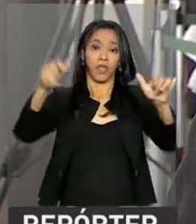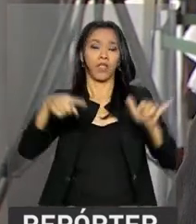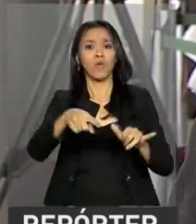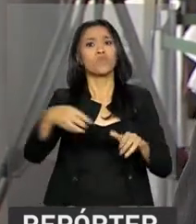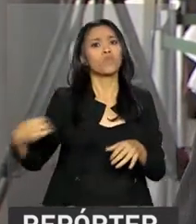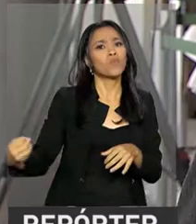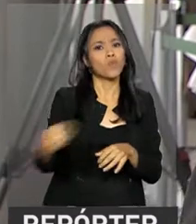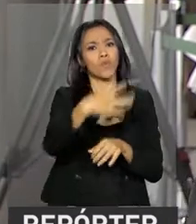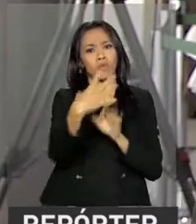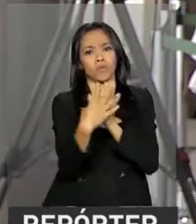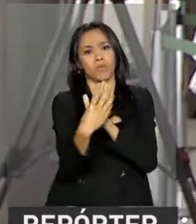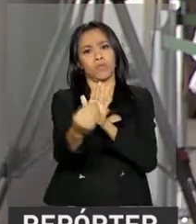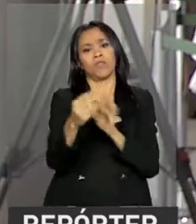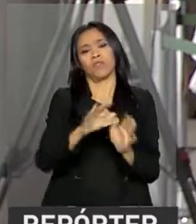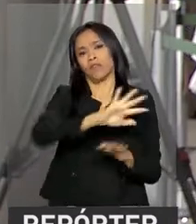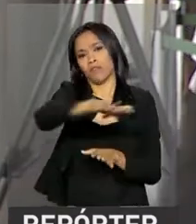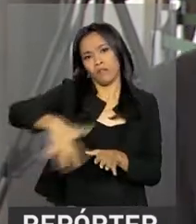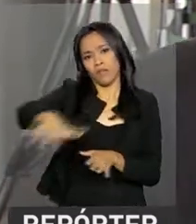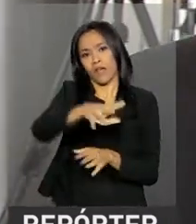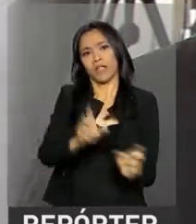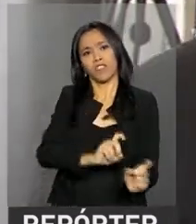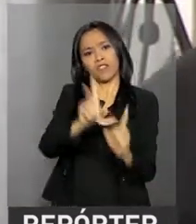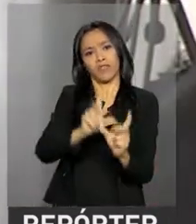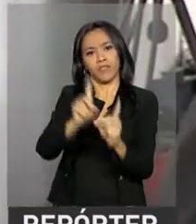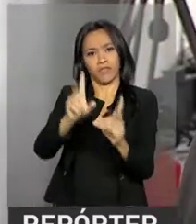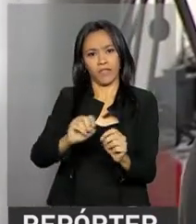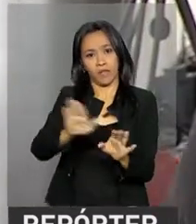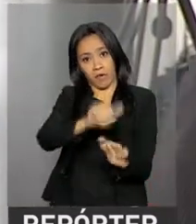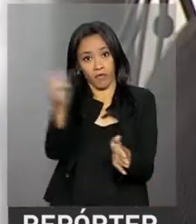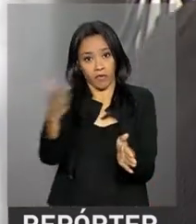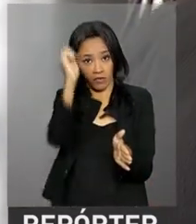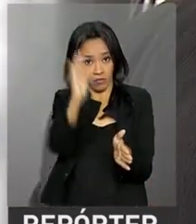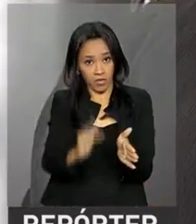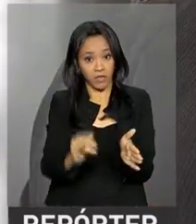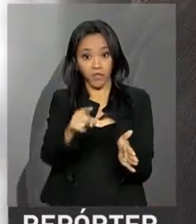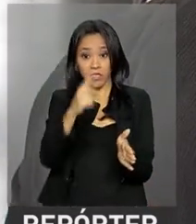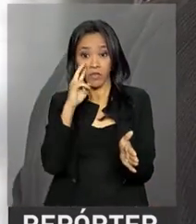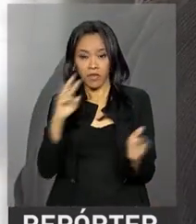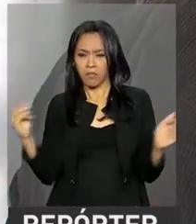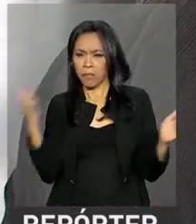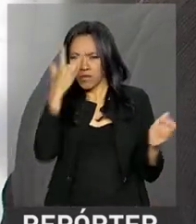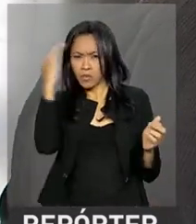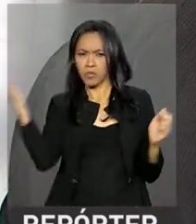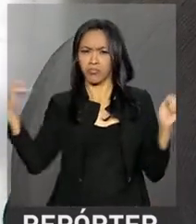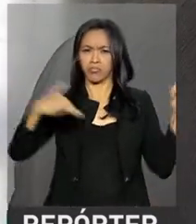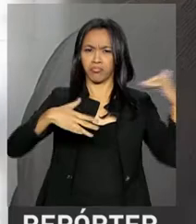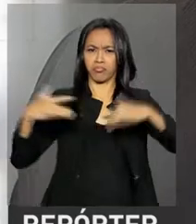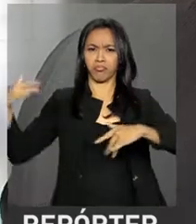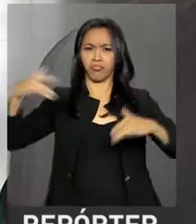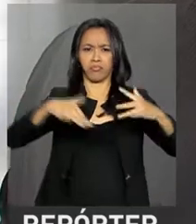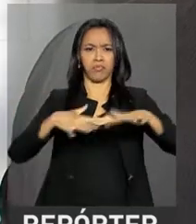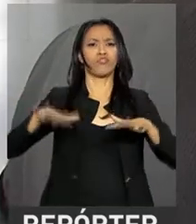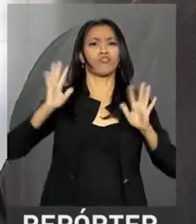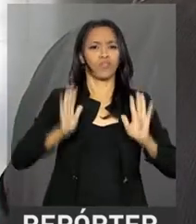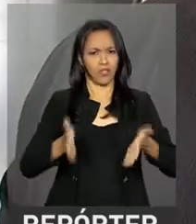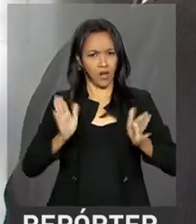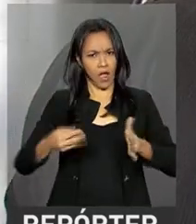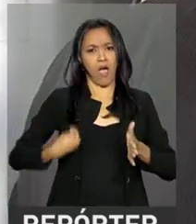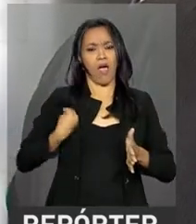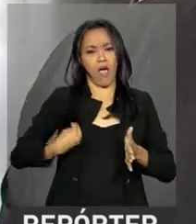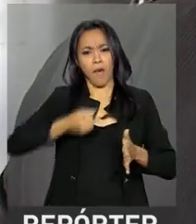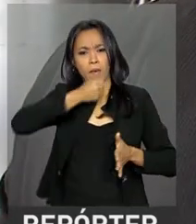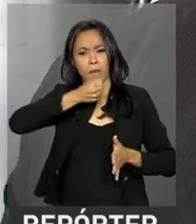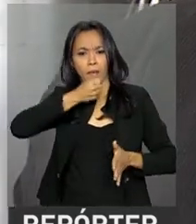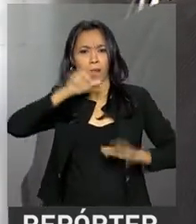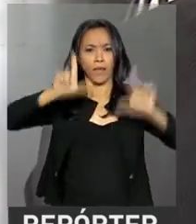processo de exportações. A gente pode ver aqui no Palácio do Planalto já uma boa movimentação, já chegou muita gente por aqui, público, jornalistas,